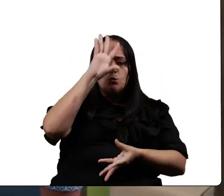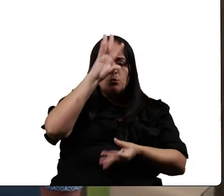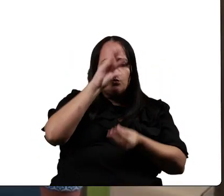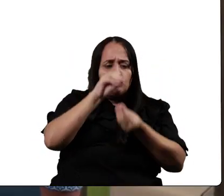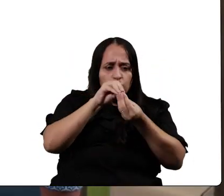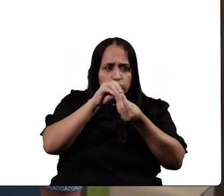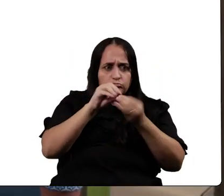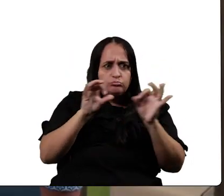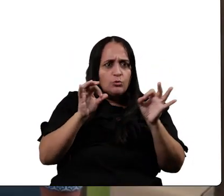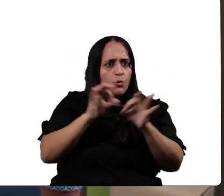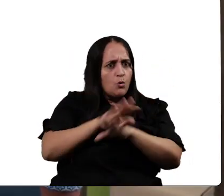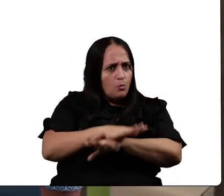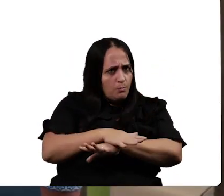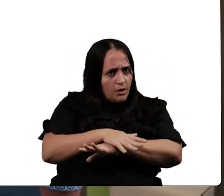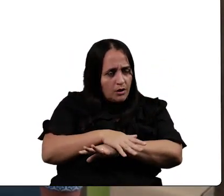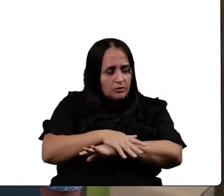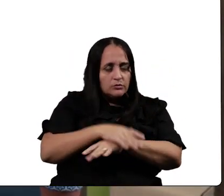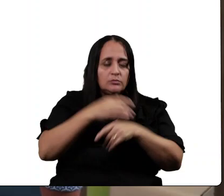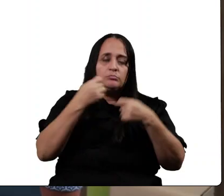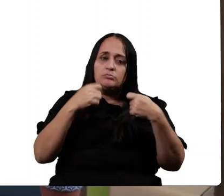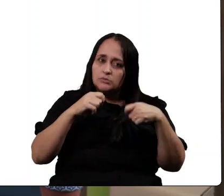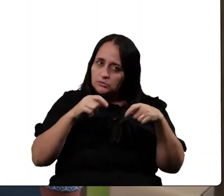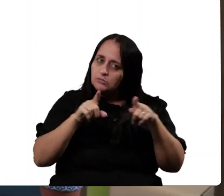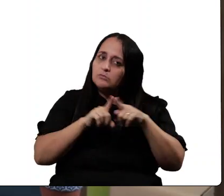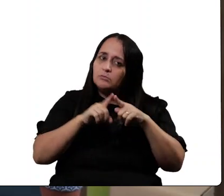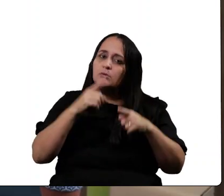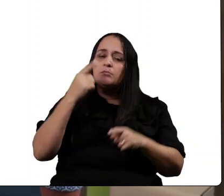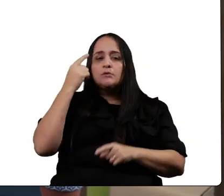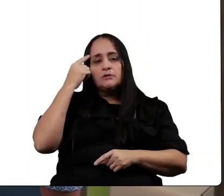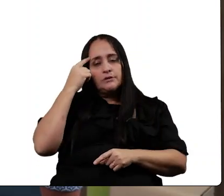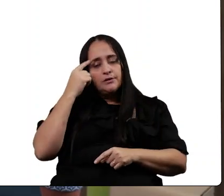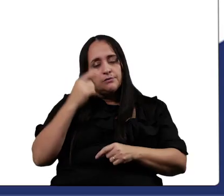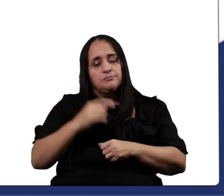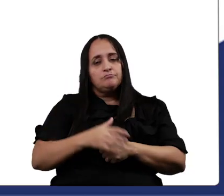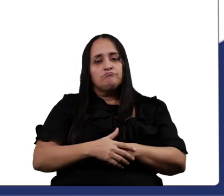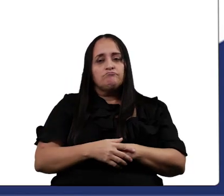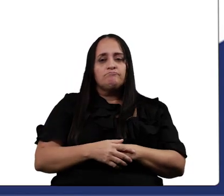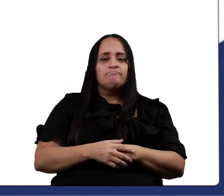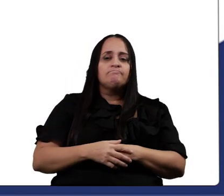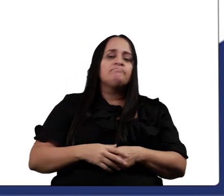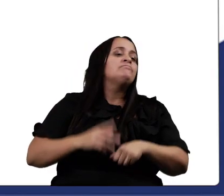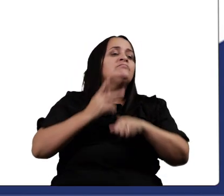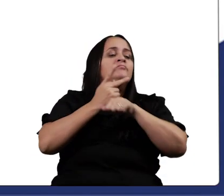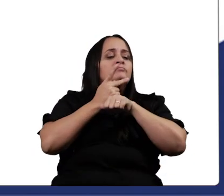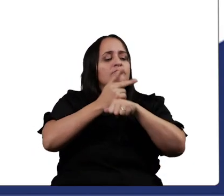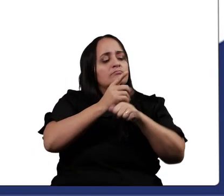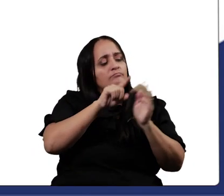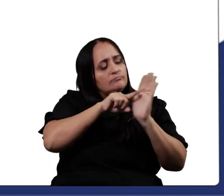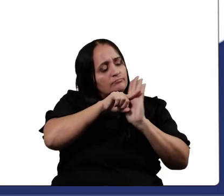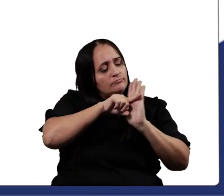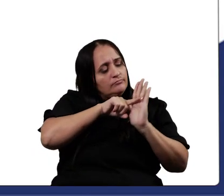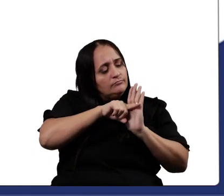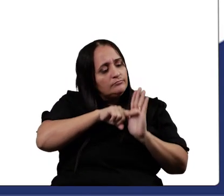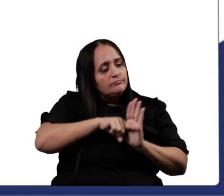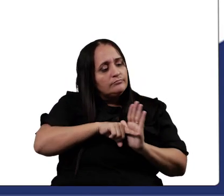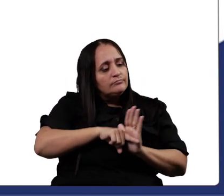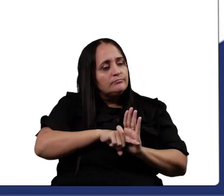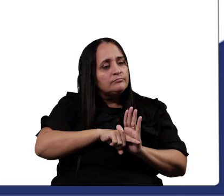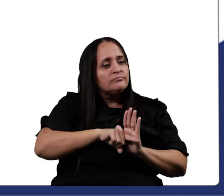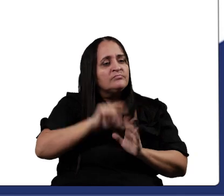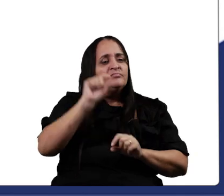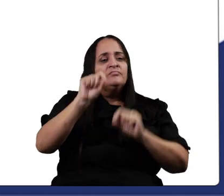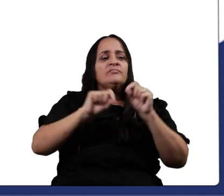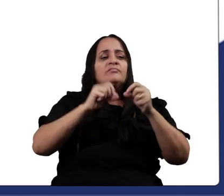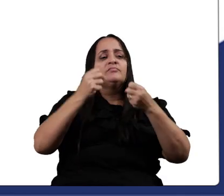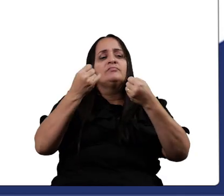completa. É muito importante também a gente se atentar disso, tá? Faça uma busca para ver o que está sendo